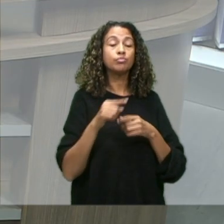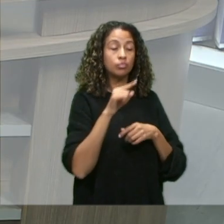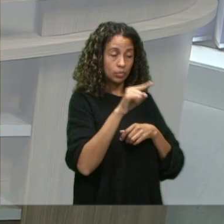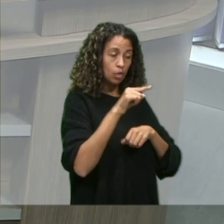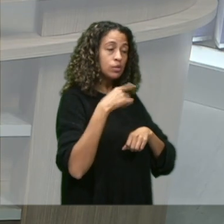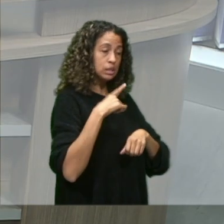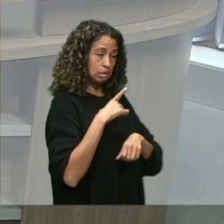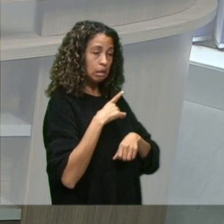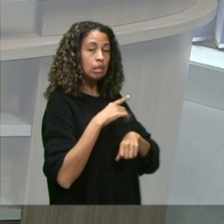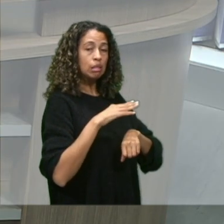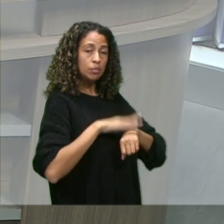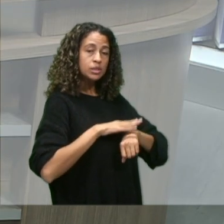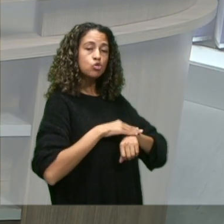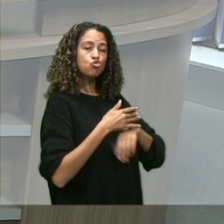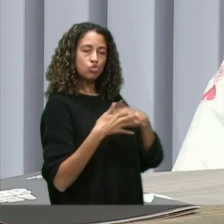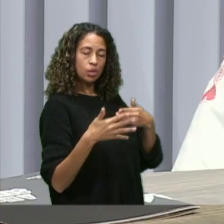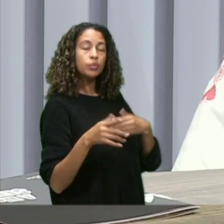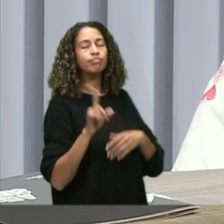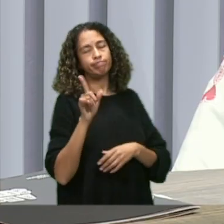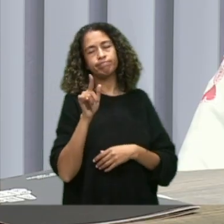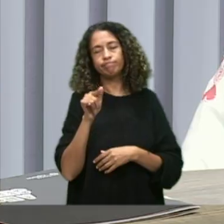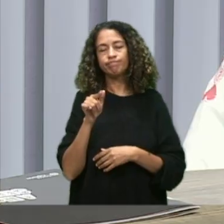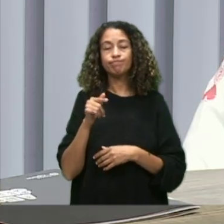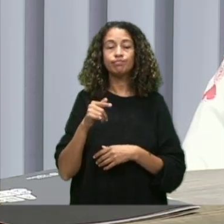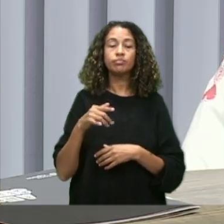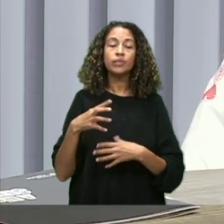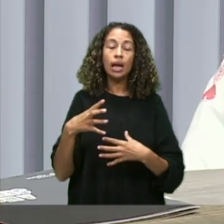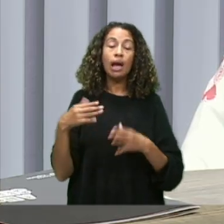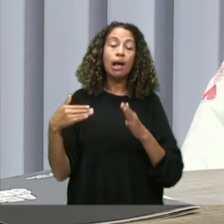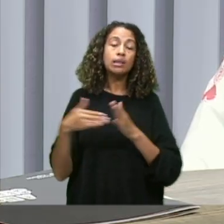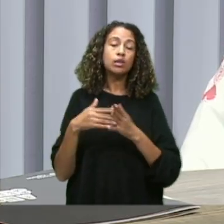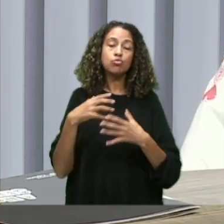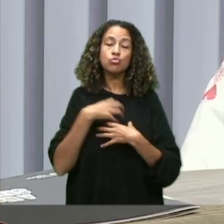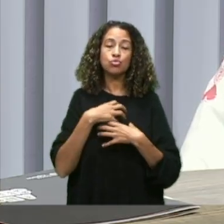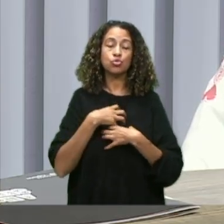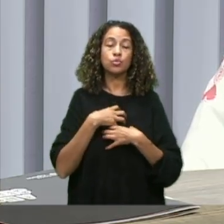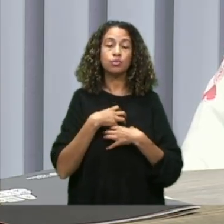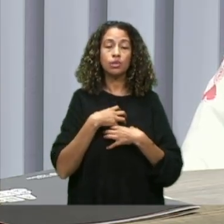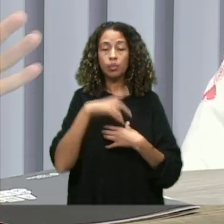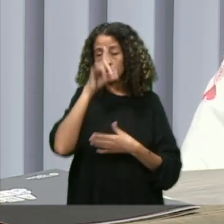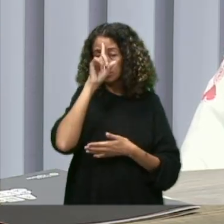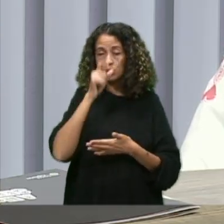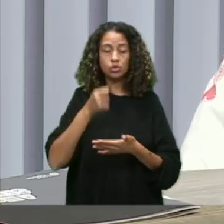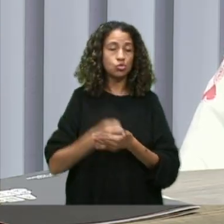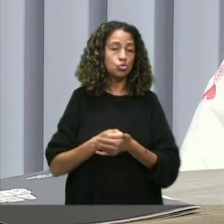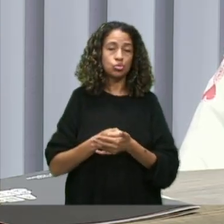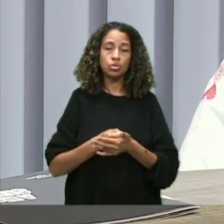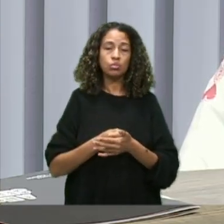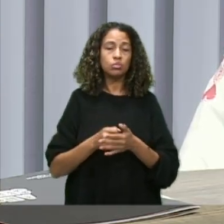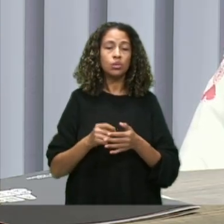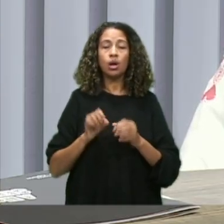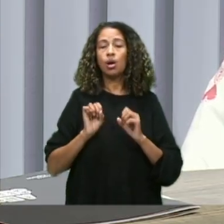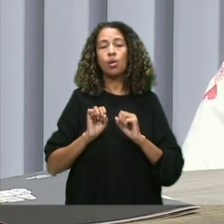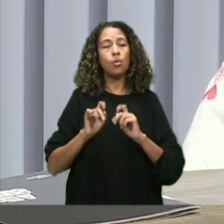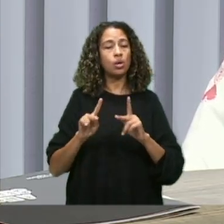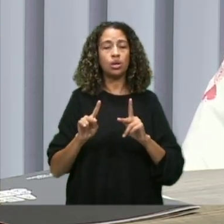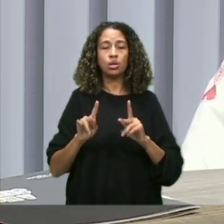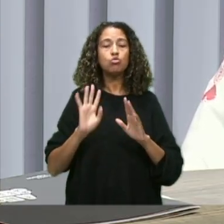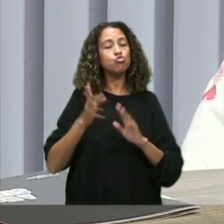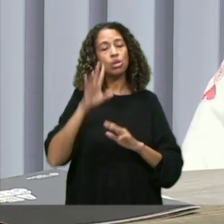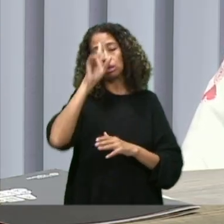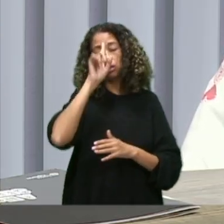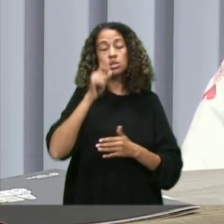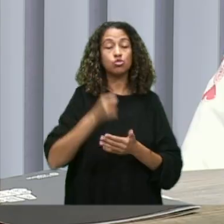tempo. Até eu sentir lá, é isso. Aí depois que eu sei que é aquilo, aí eu já sei, não preciso mais me preocupar que eu já